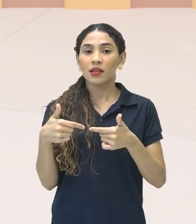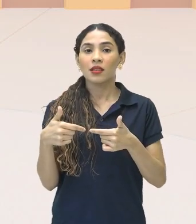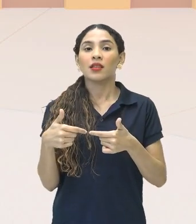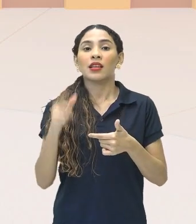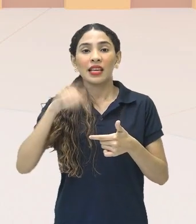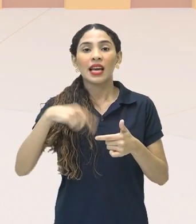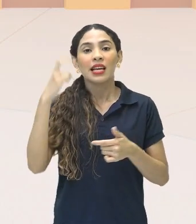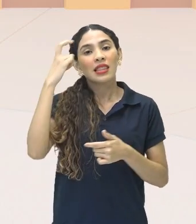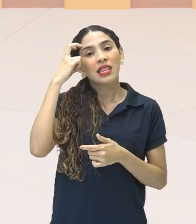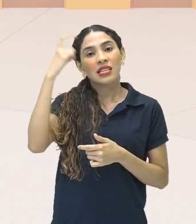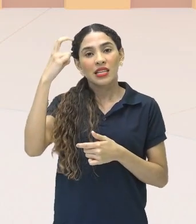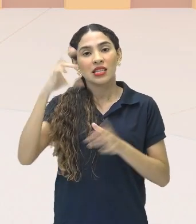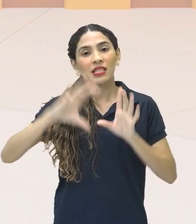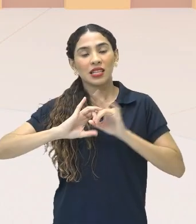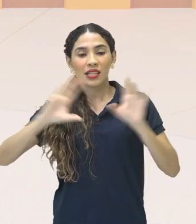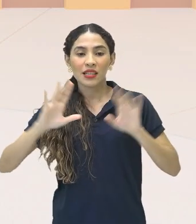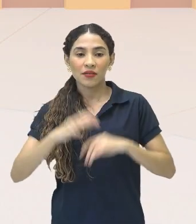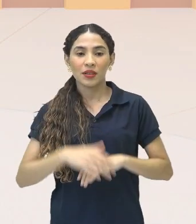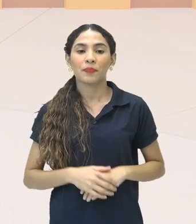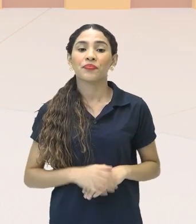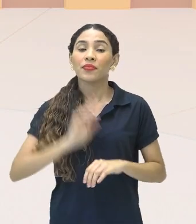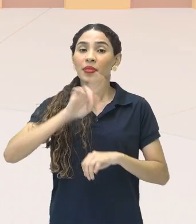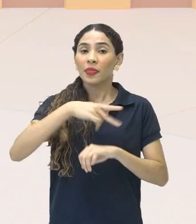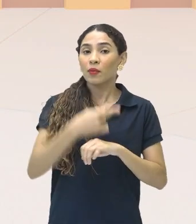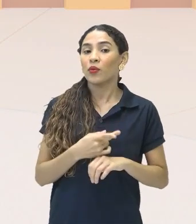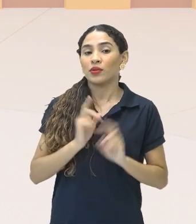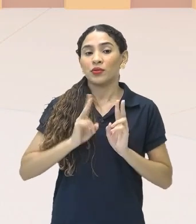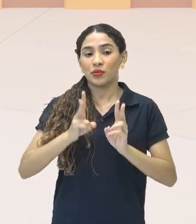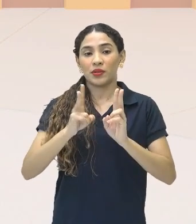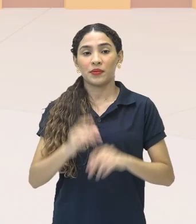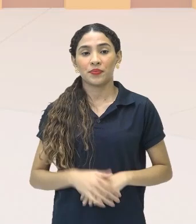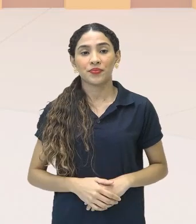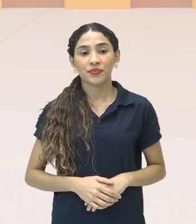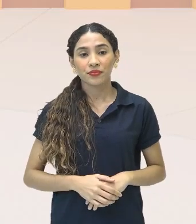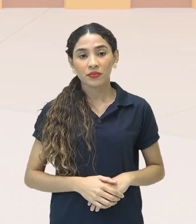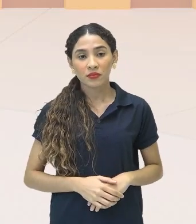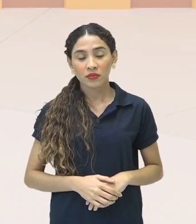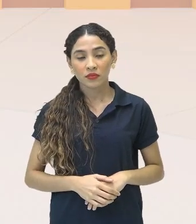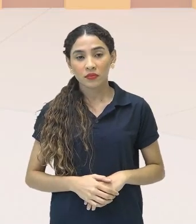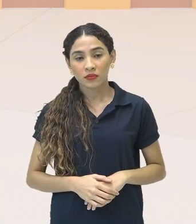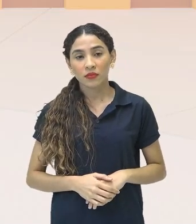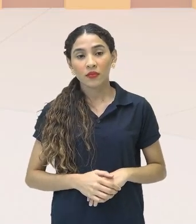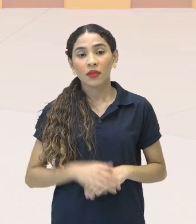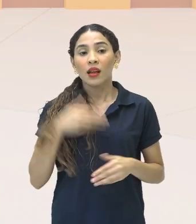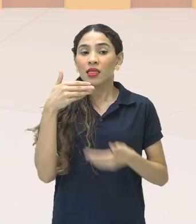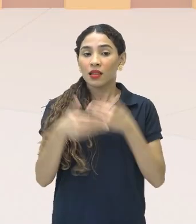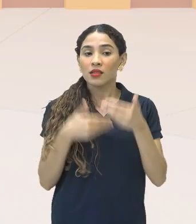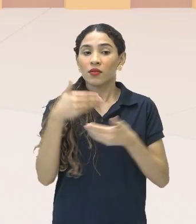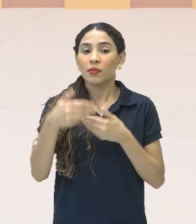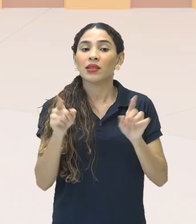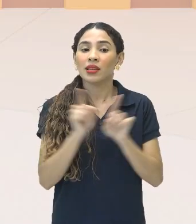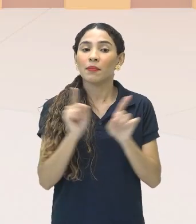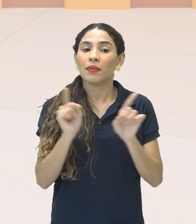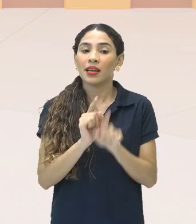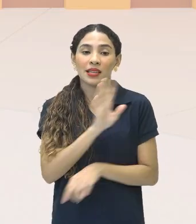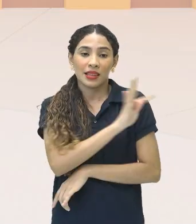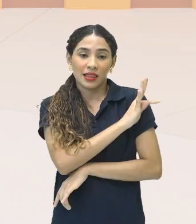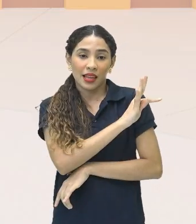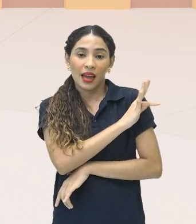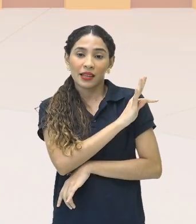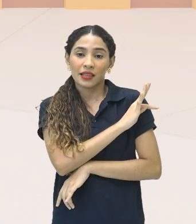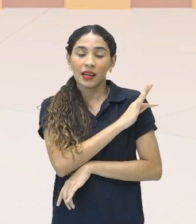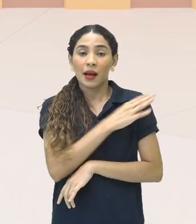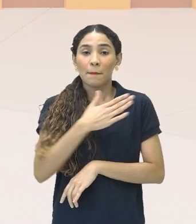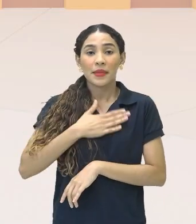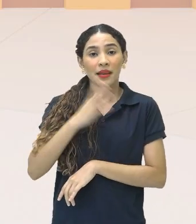nossa inteligência, que é livre. Depois, continuando, o desenvolvimento da técnica. Através